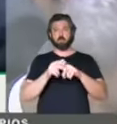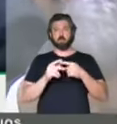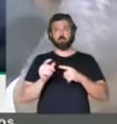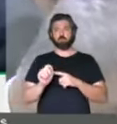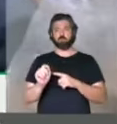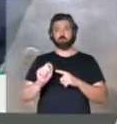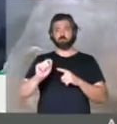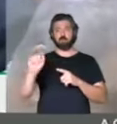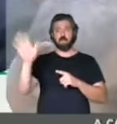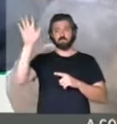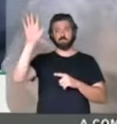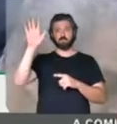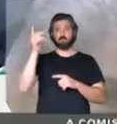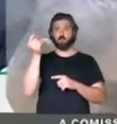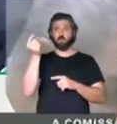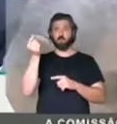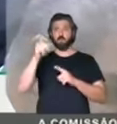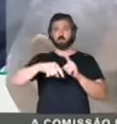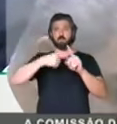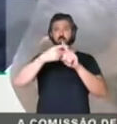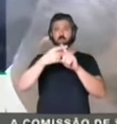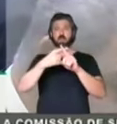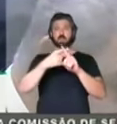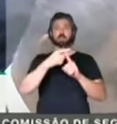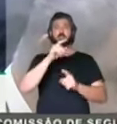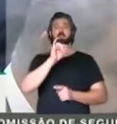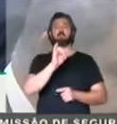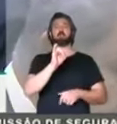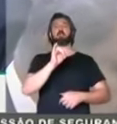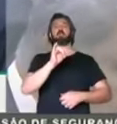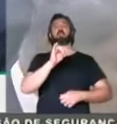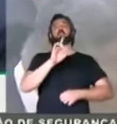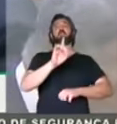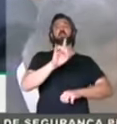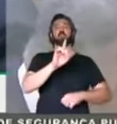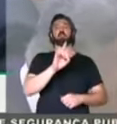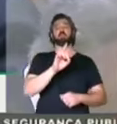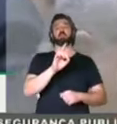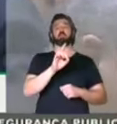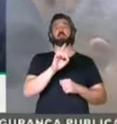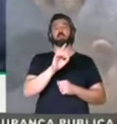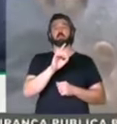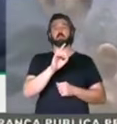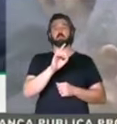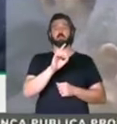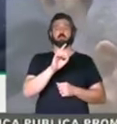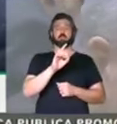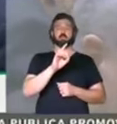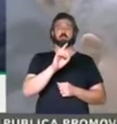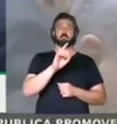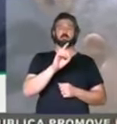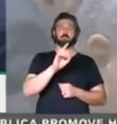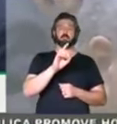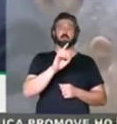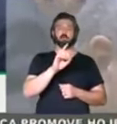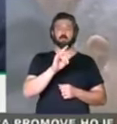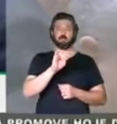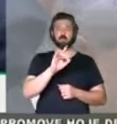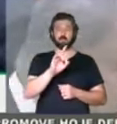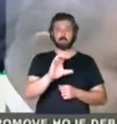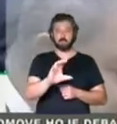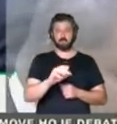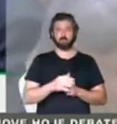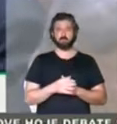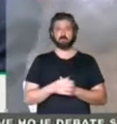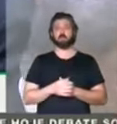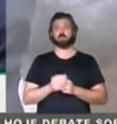da inflação, mas o índice de desenvolvimento do Brasil. E eu entendo que essa é uma forma em